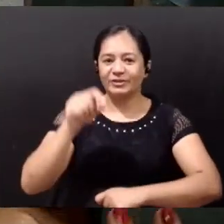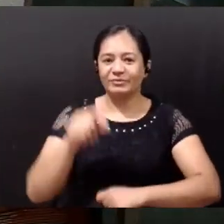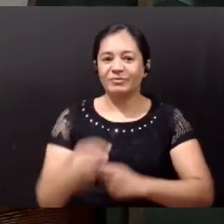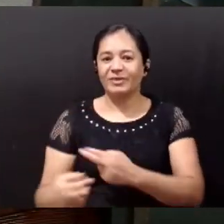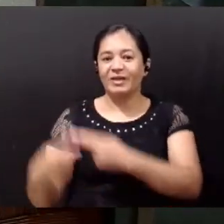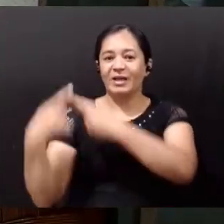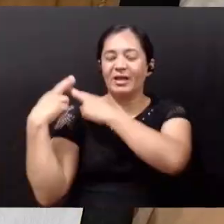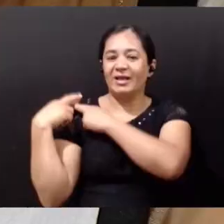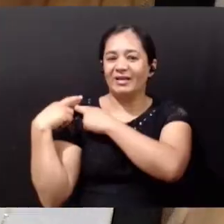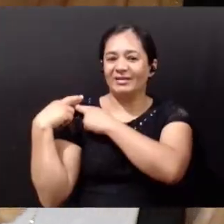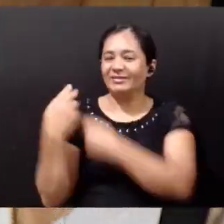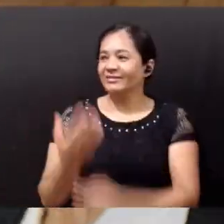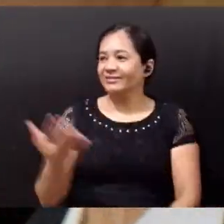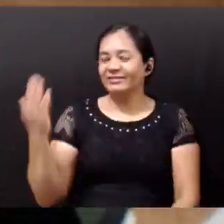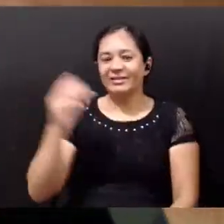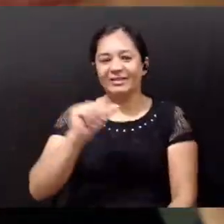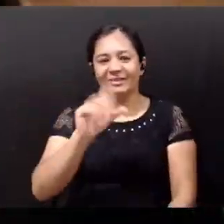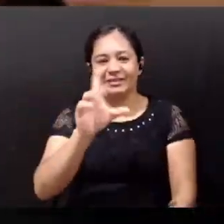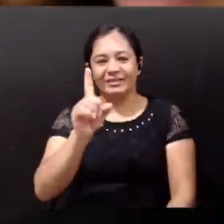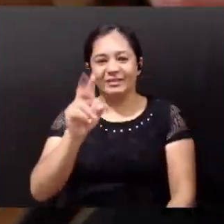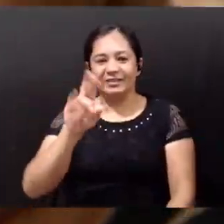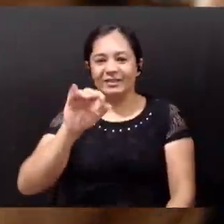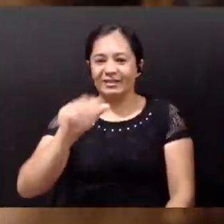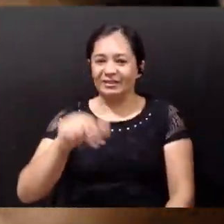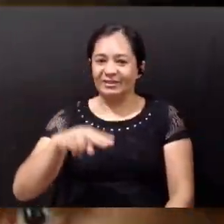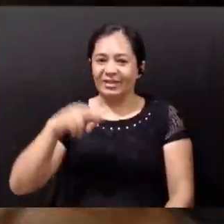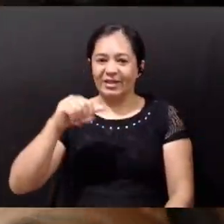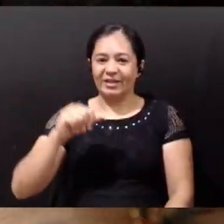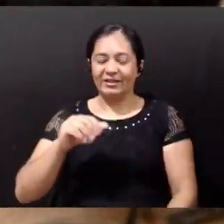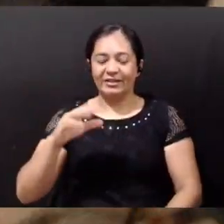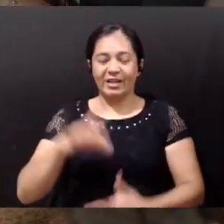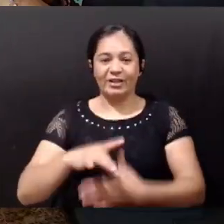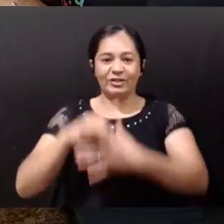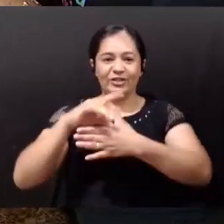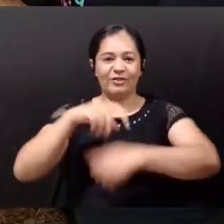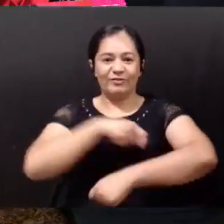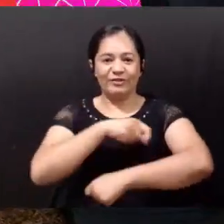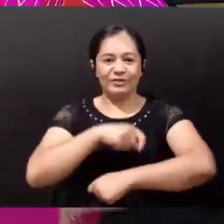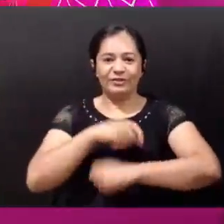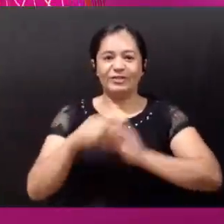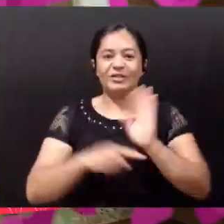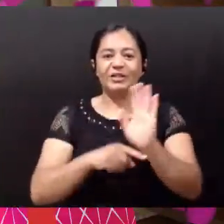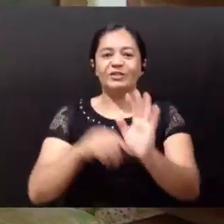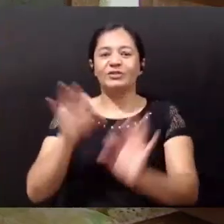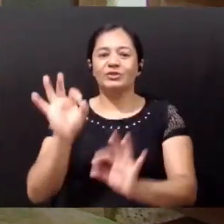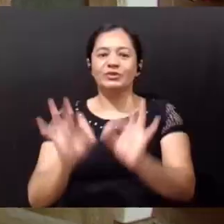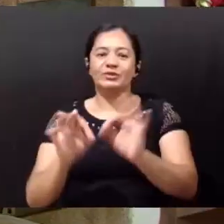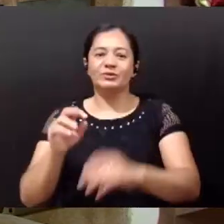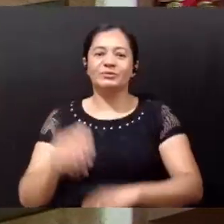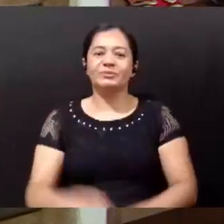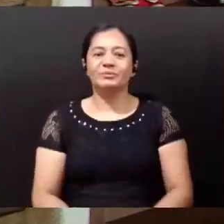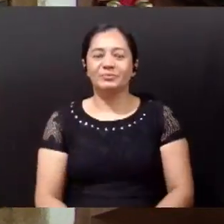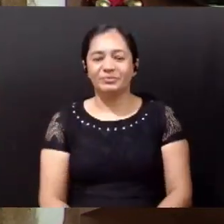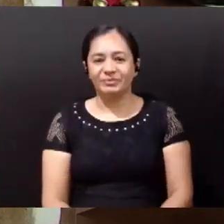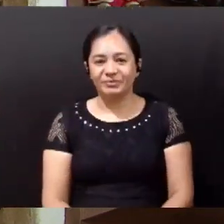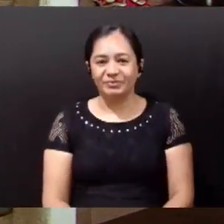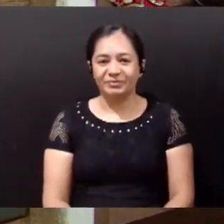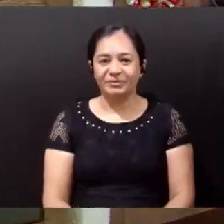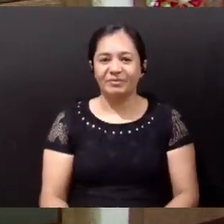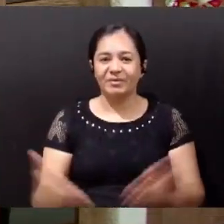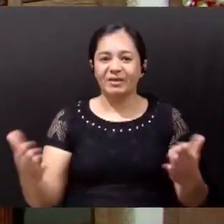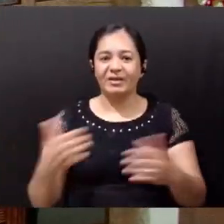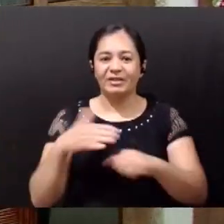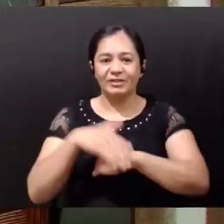a Adriana, chefe de cozinha, que aqui também ajuda na montagem dos presentes. Esse jantar é o jantar